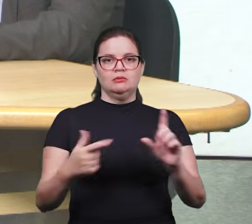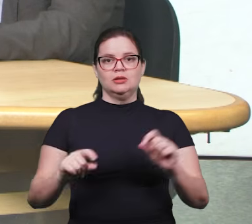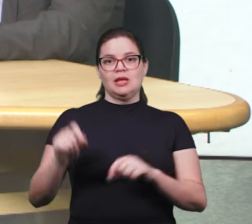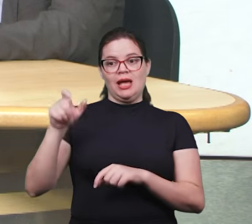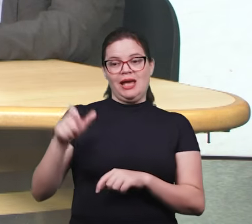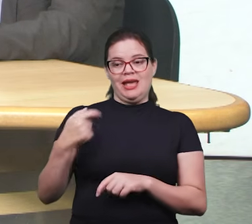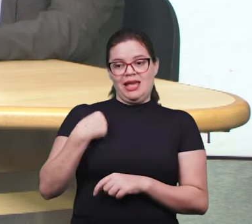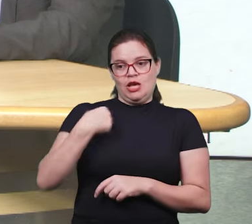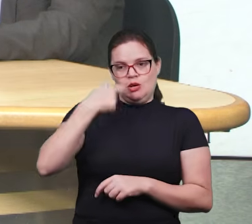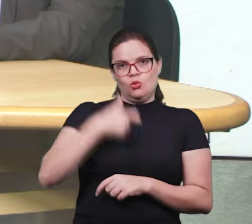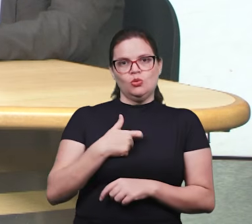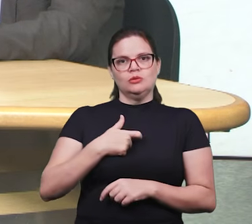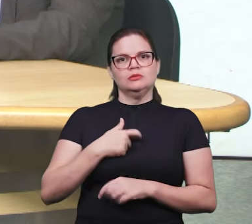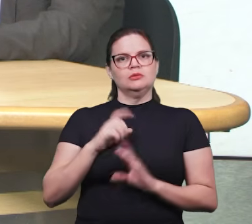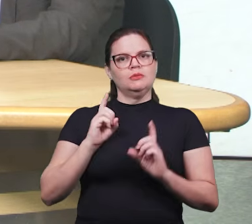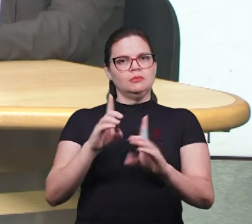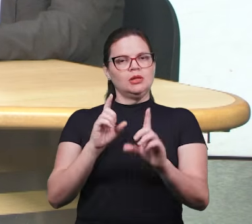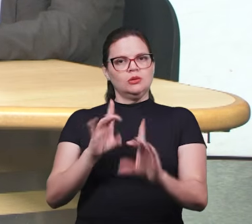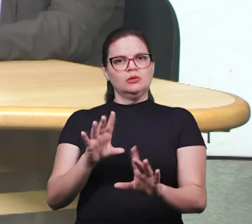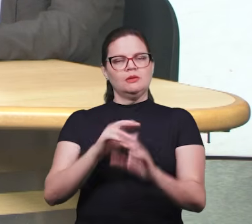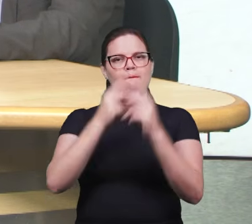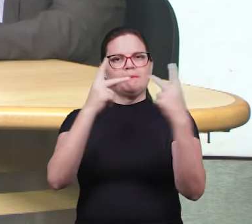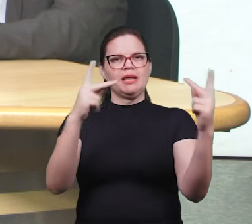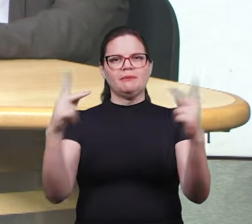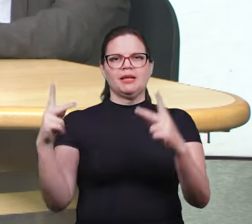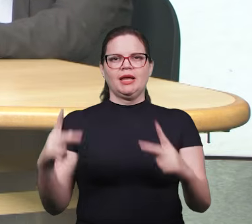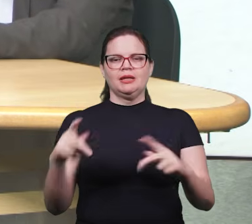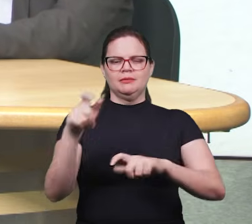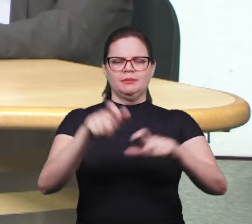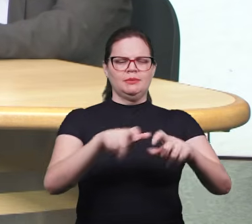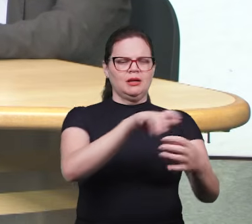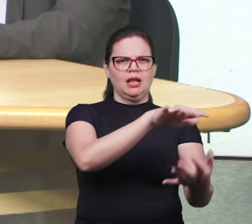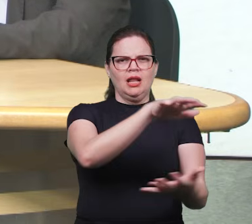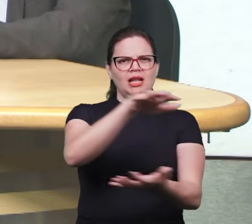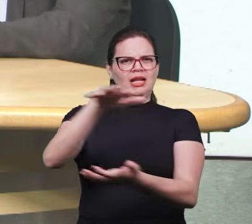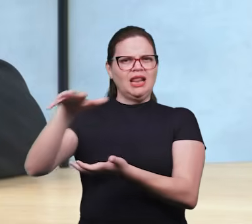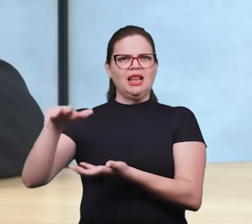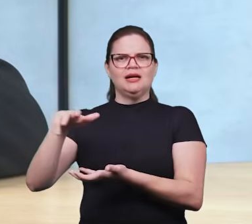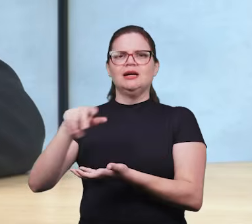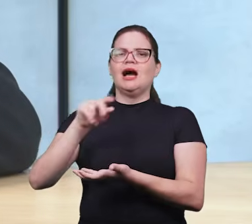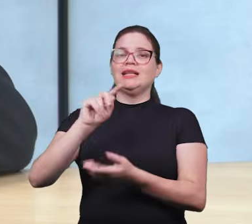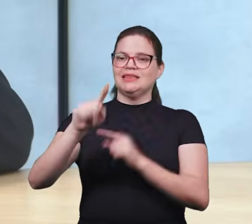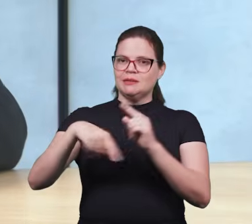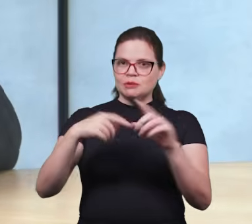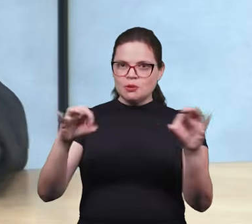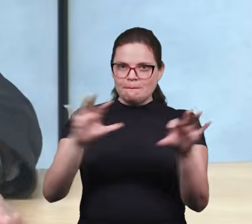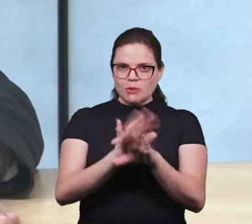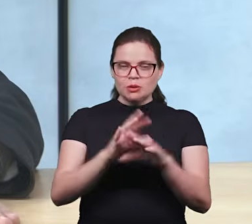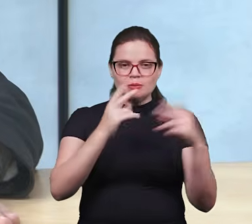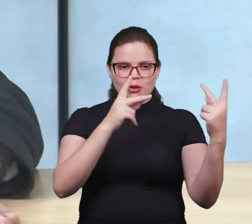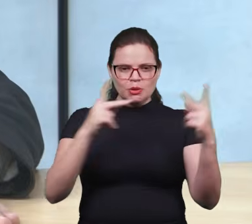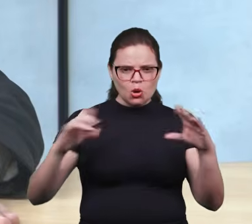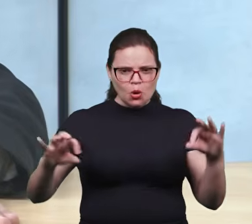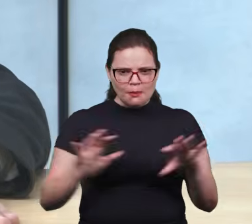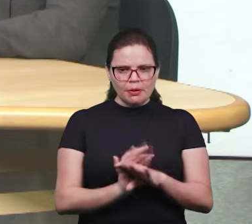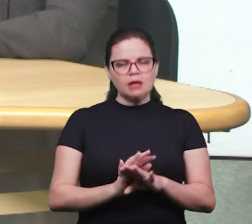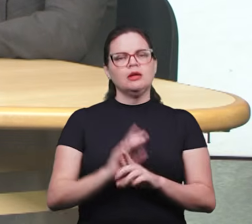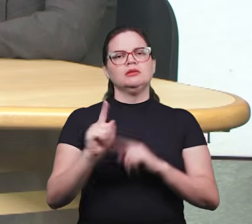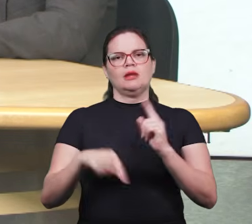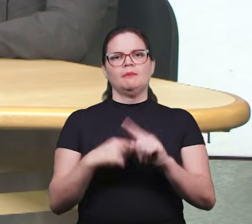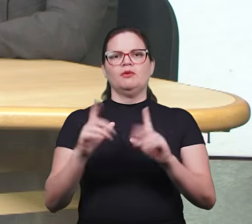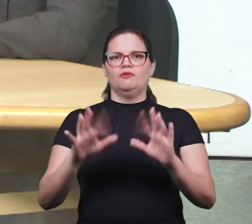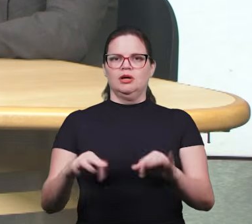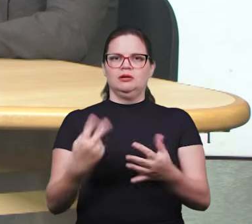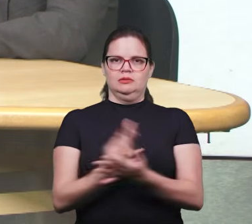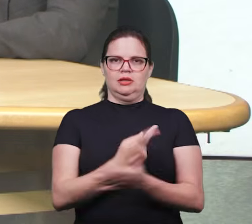este evangelho será pregado para todas as gentes, então virá o fim. Agora é interessante,